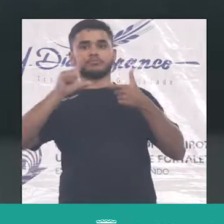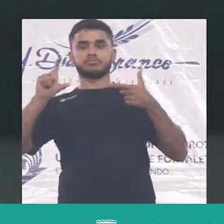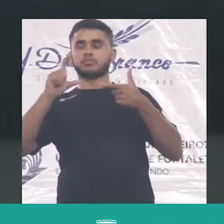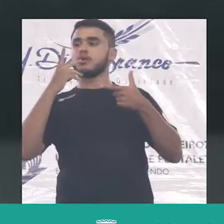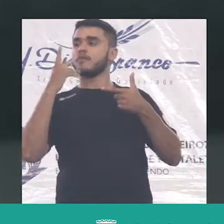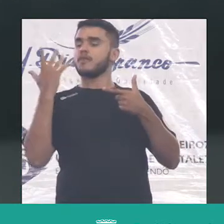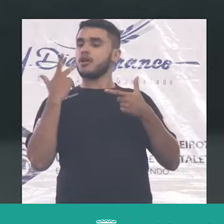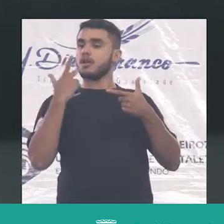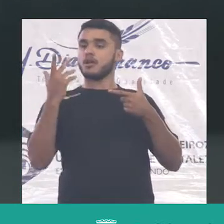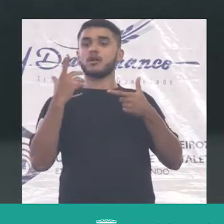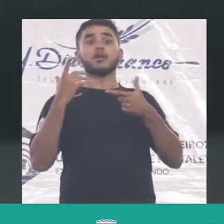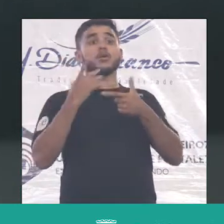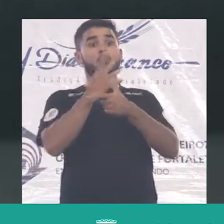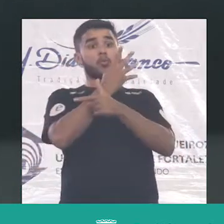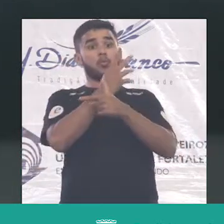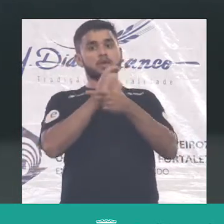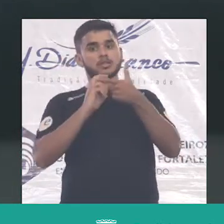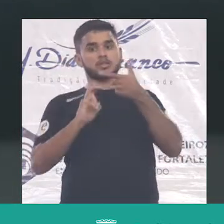6.